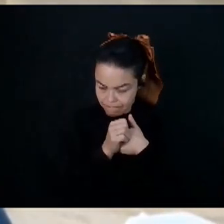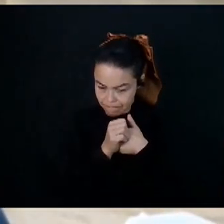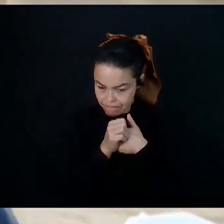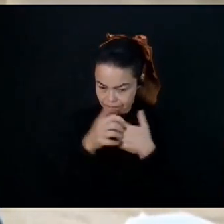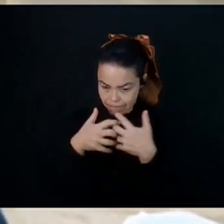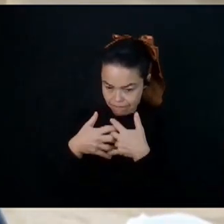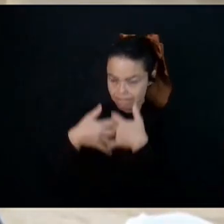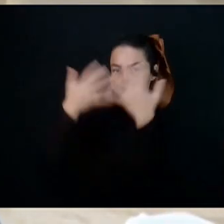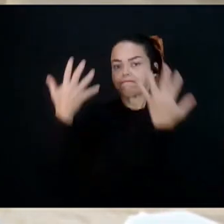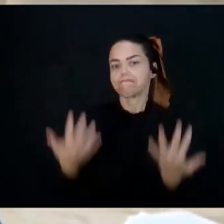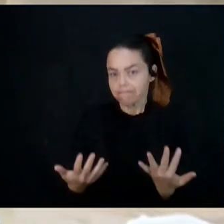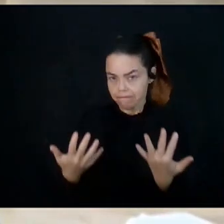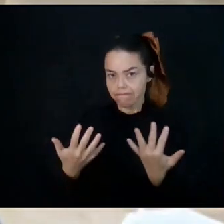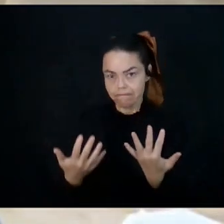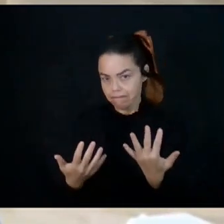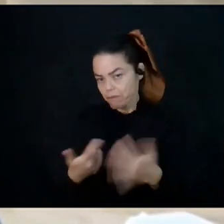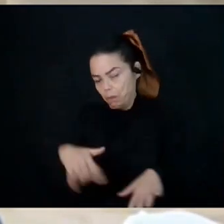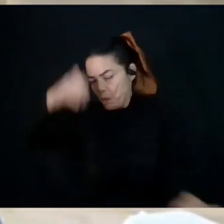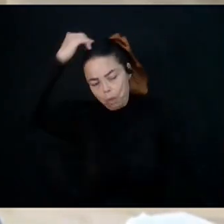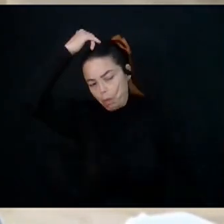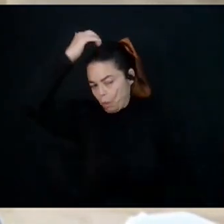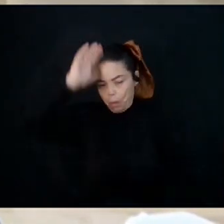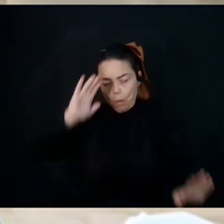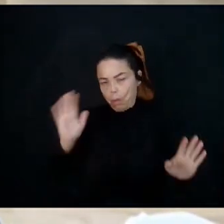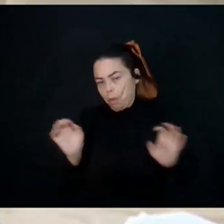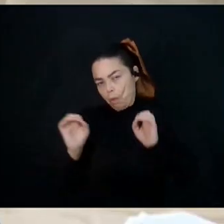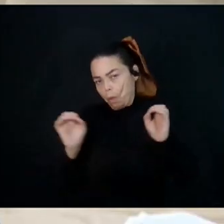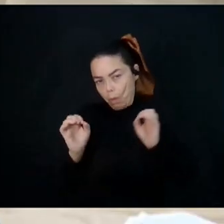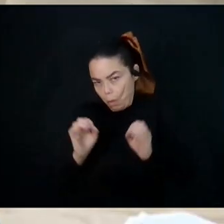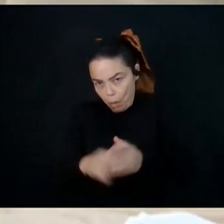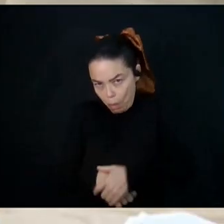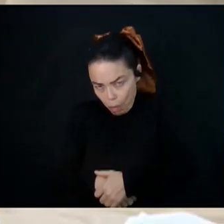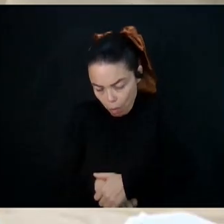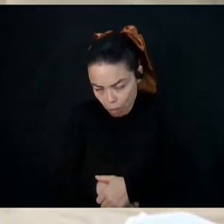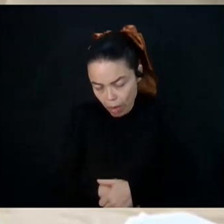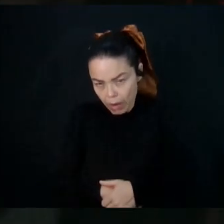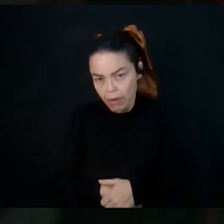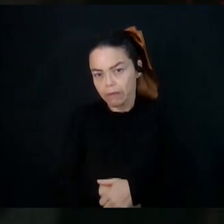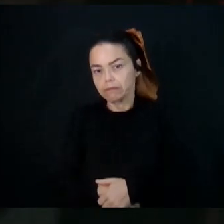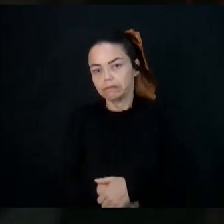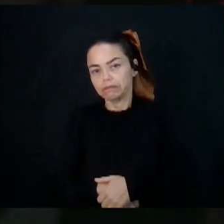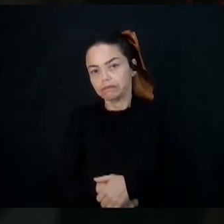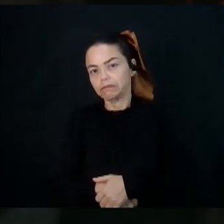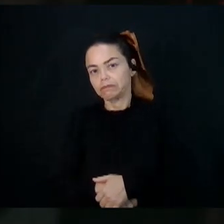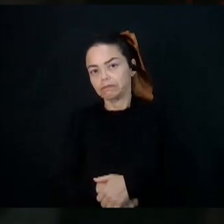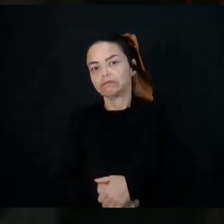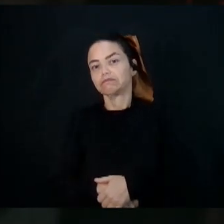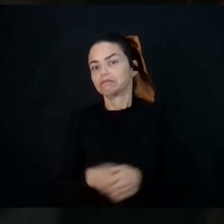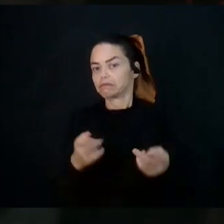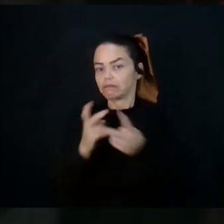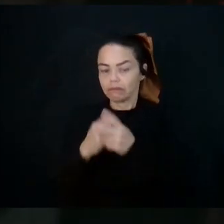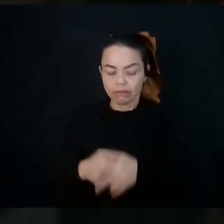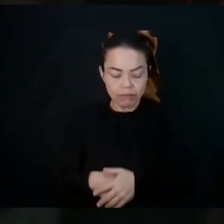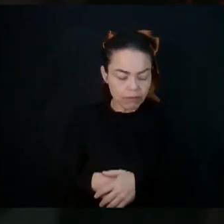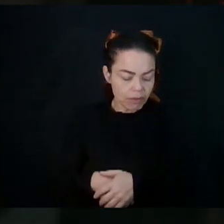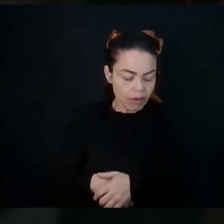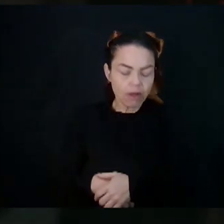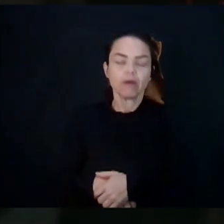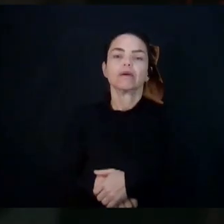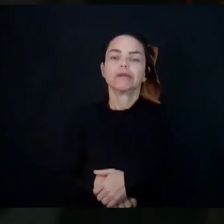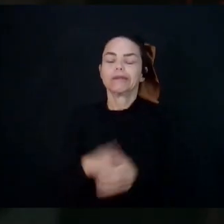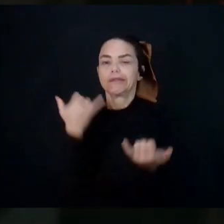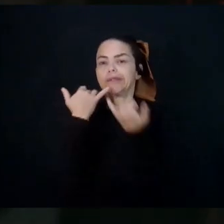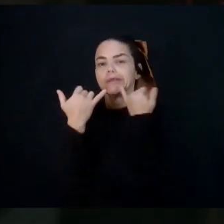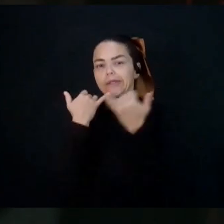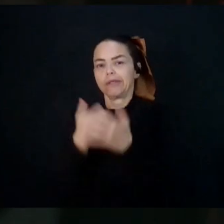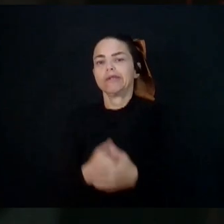do afeto, não tem culpa. Muito bem, olha só, a gente está vendo troca de informação, de conhecimento,